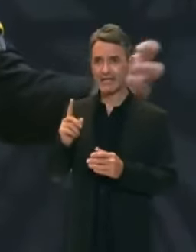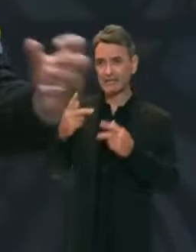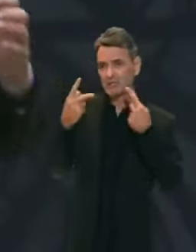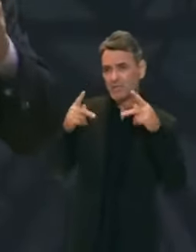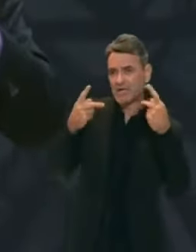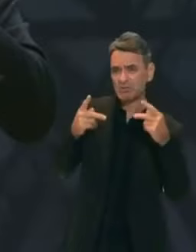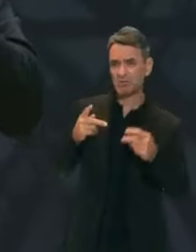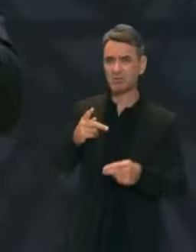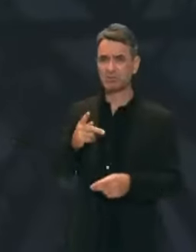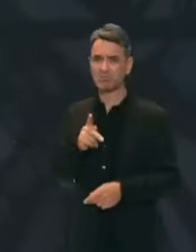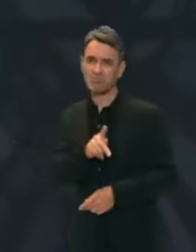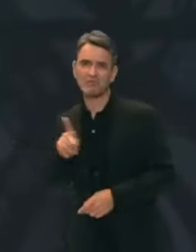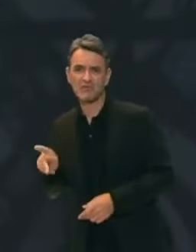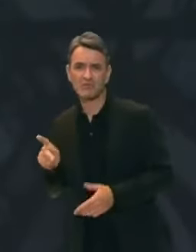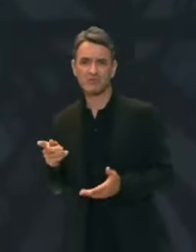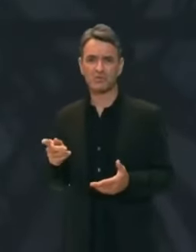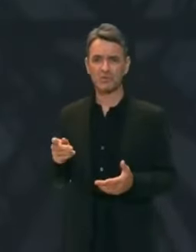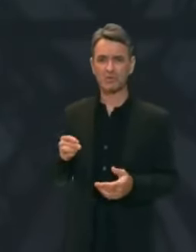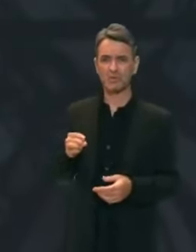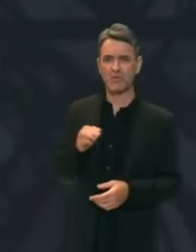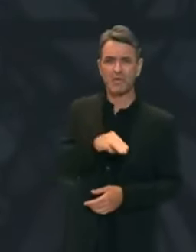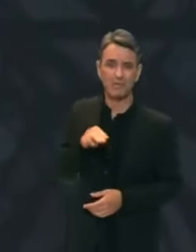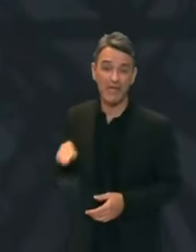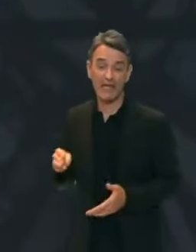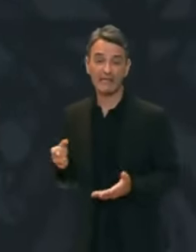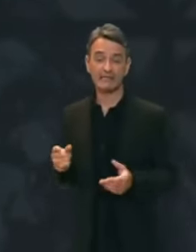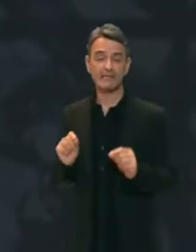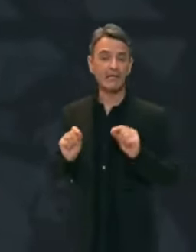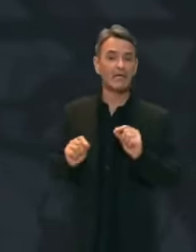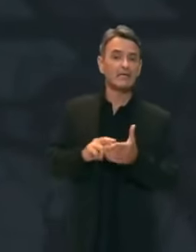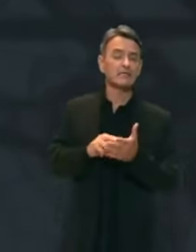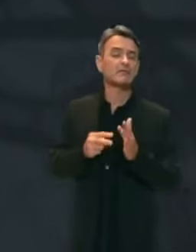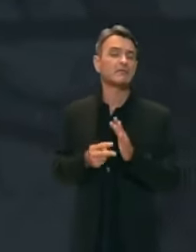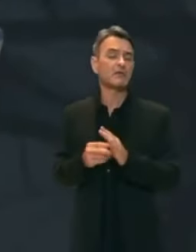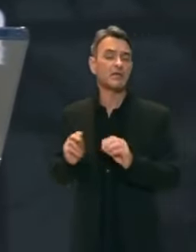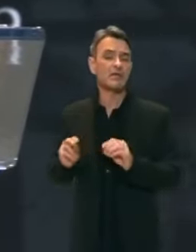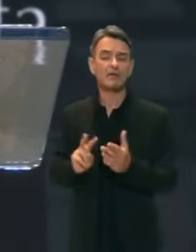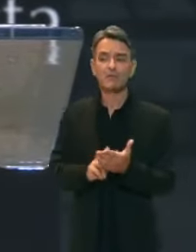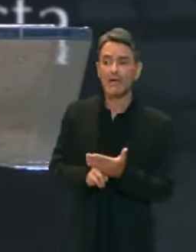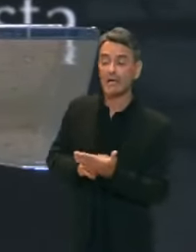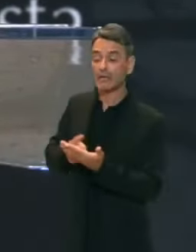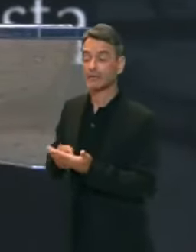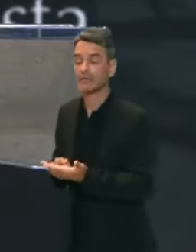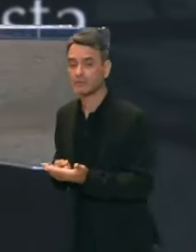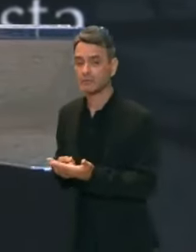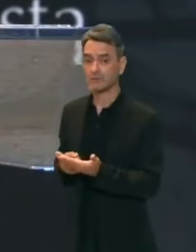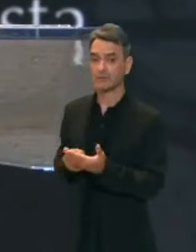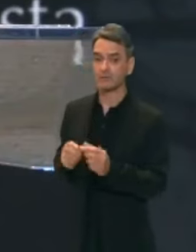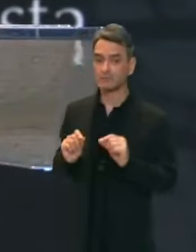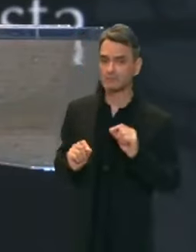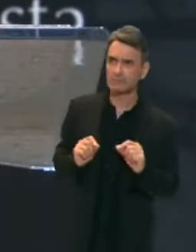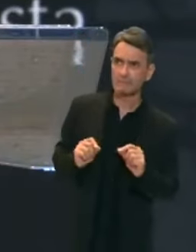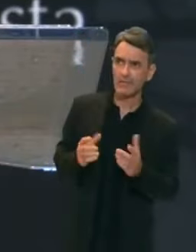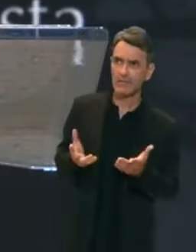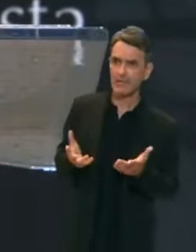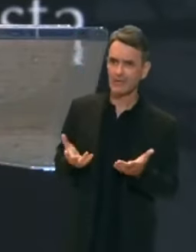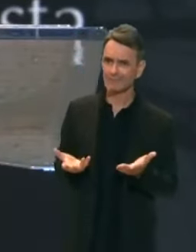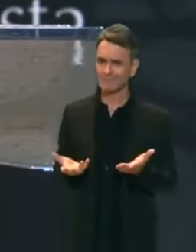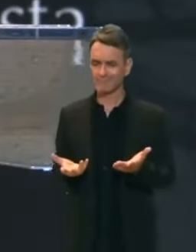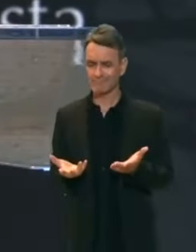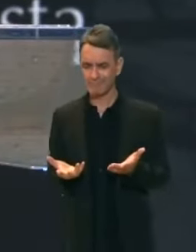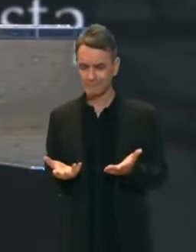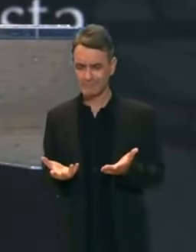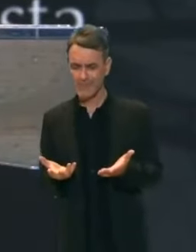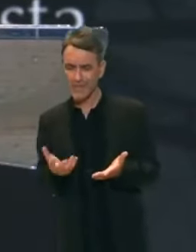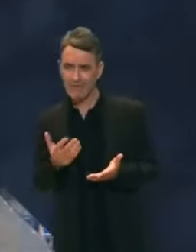o professor, ela é uma tentativa de tradução dessa expressão, que seria melhor talvez